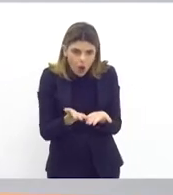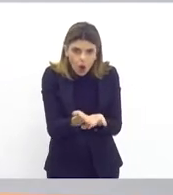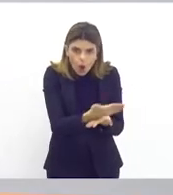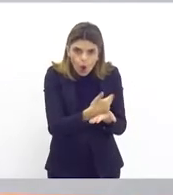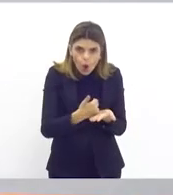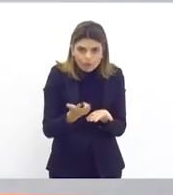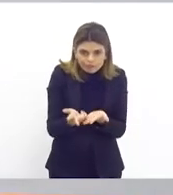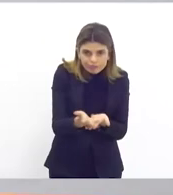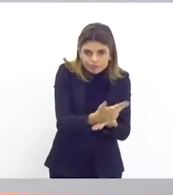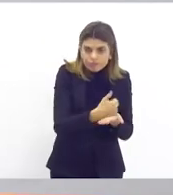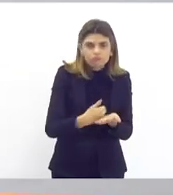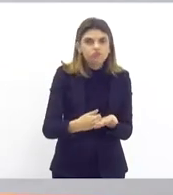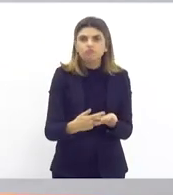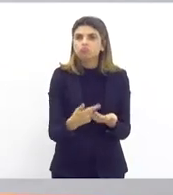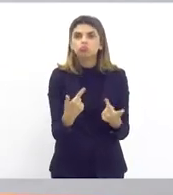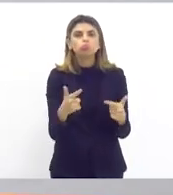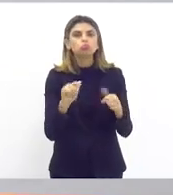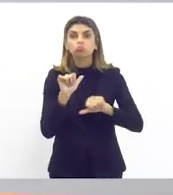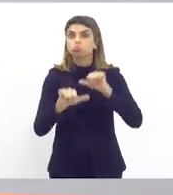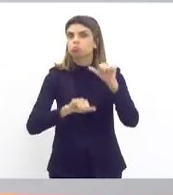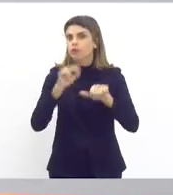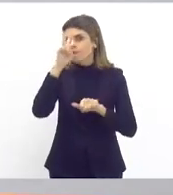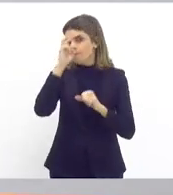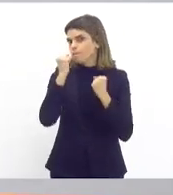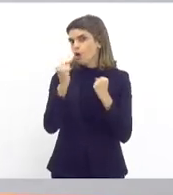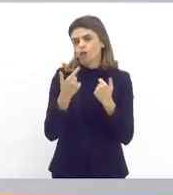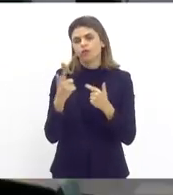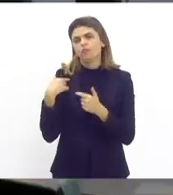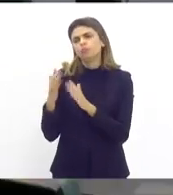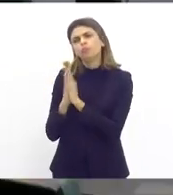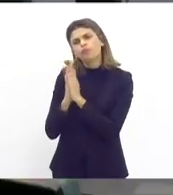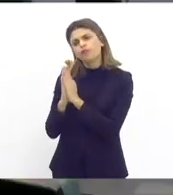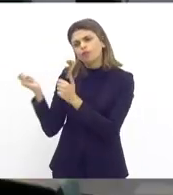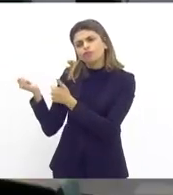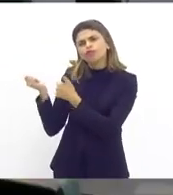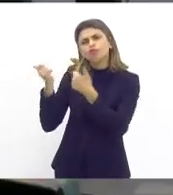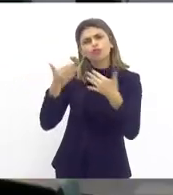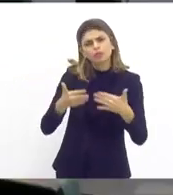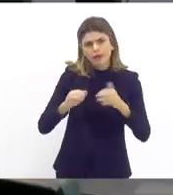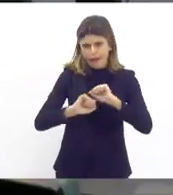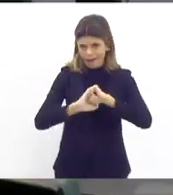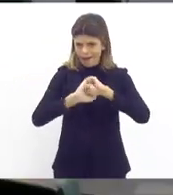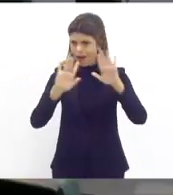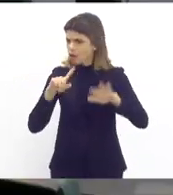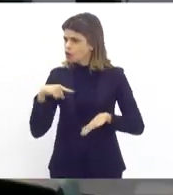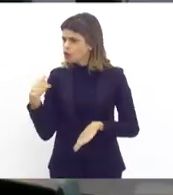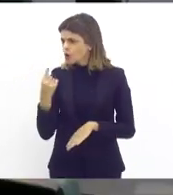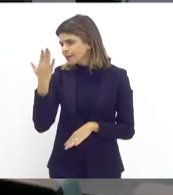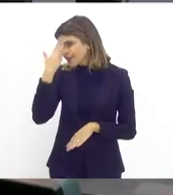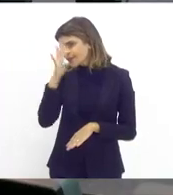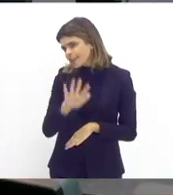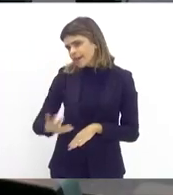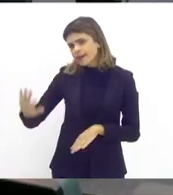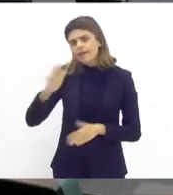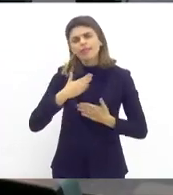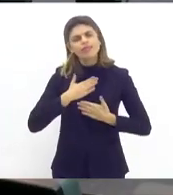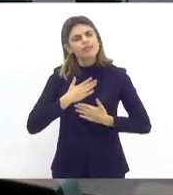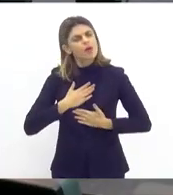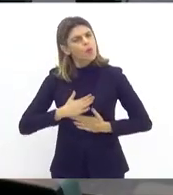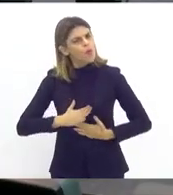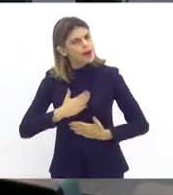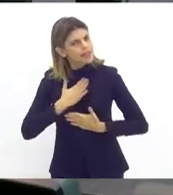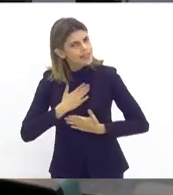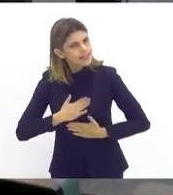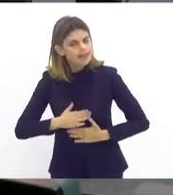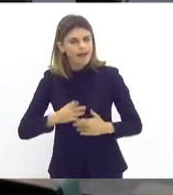deles não tem um impacto muito forte. Eu queria que o senhor abordasse mais um pouco, até para tranquilizar